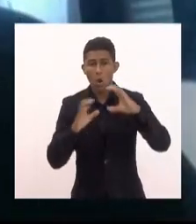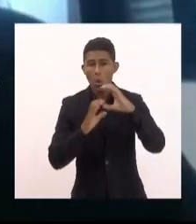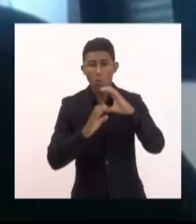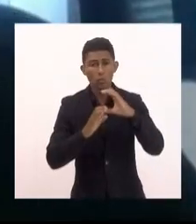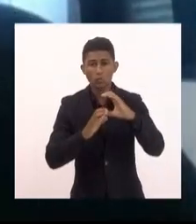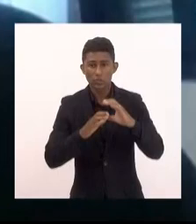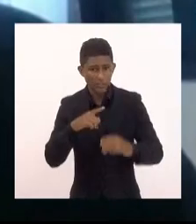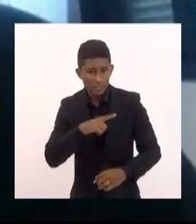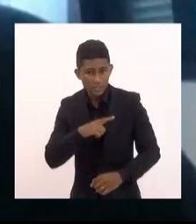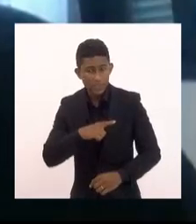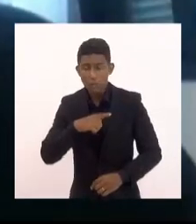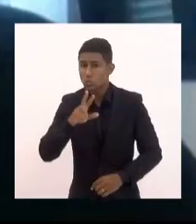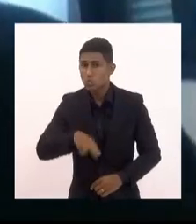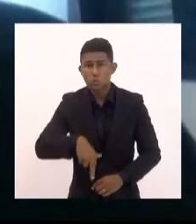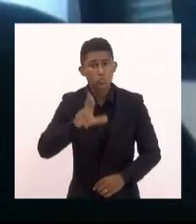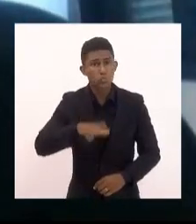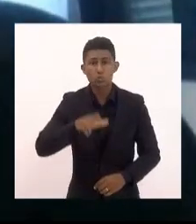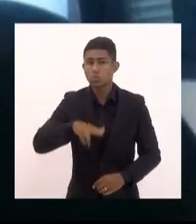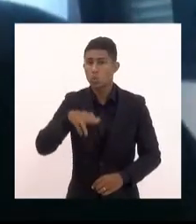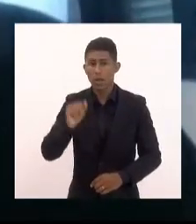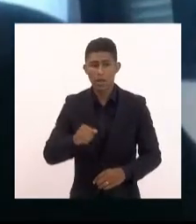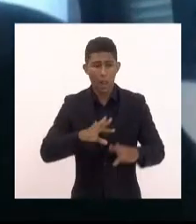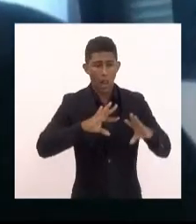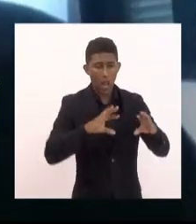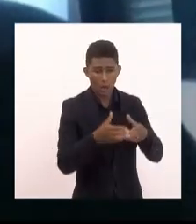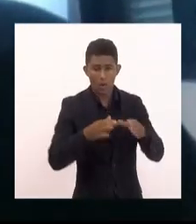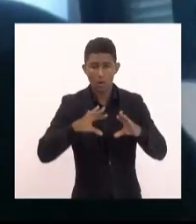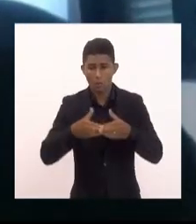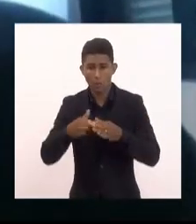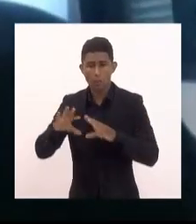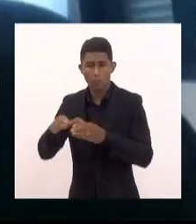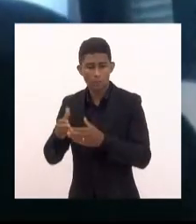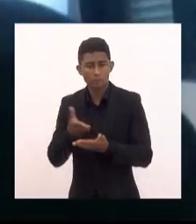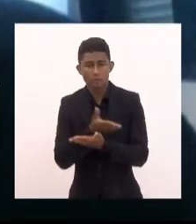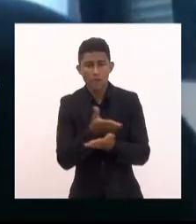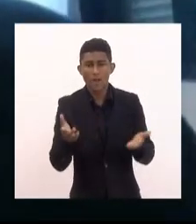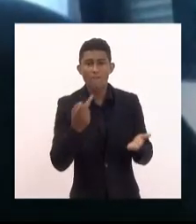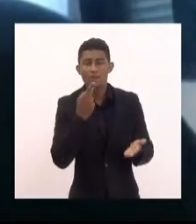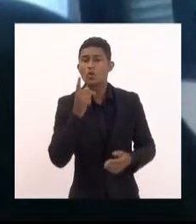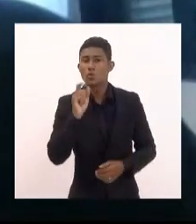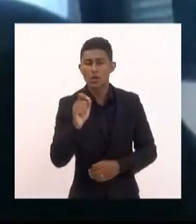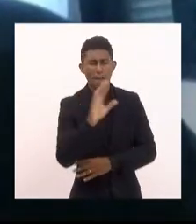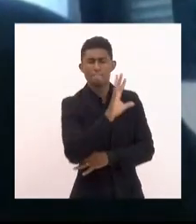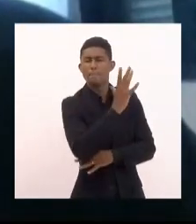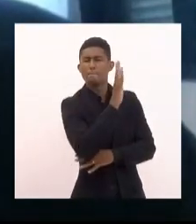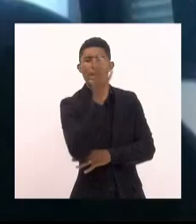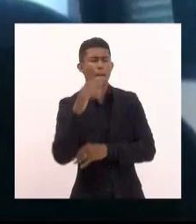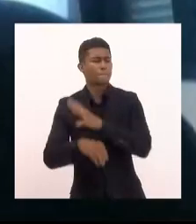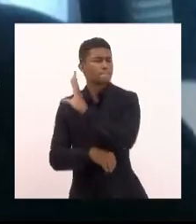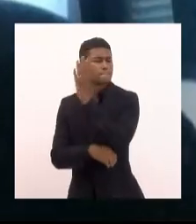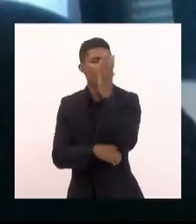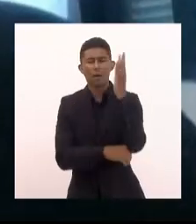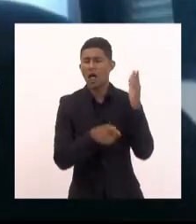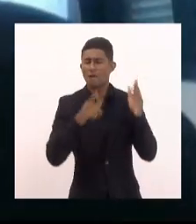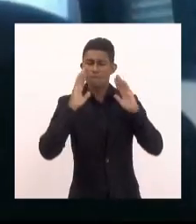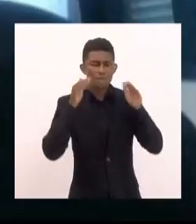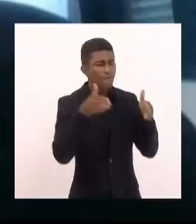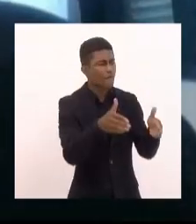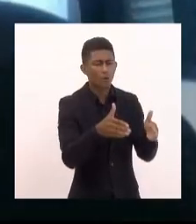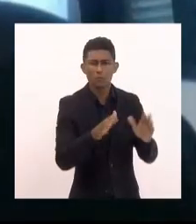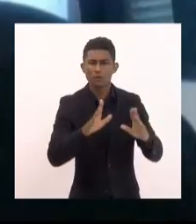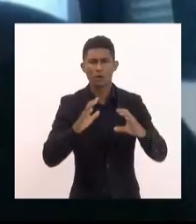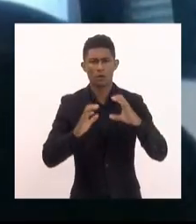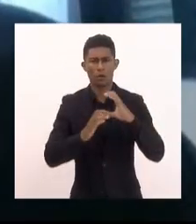nenhum desses três órgãos. Todo mundo enchia a bochecha dizendo que meio ambiente era prioridade. Em 25 anos,